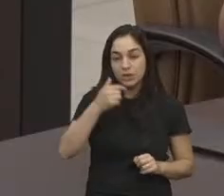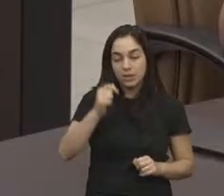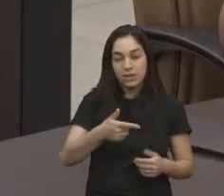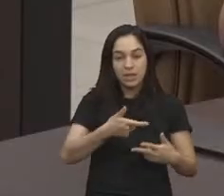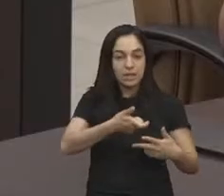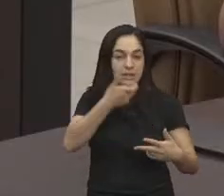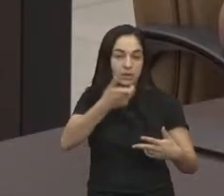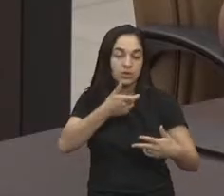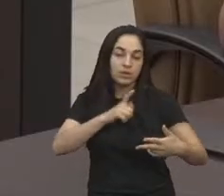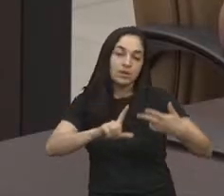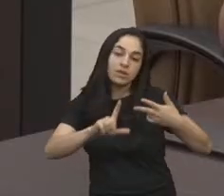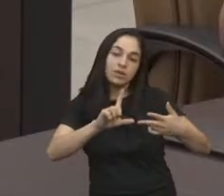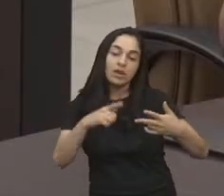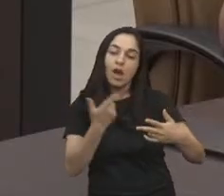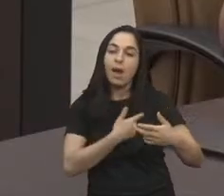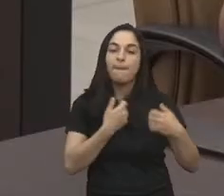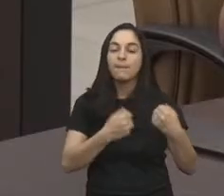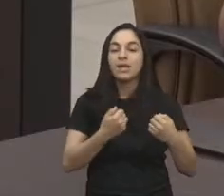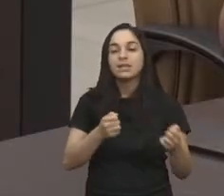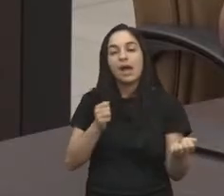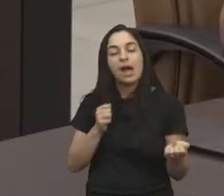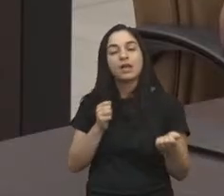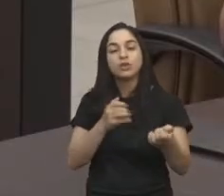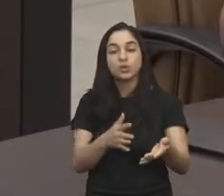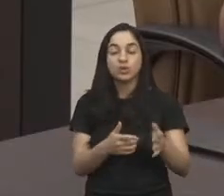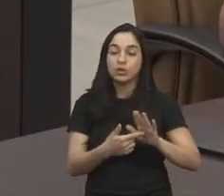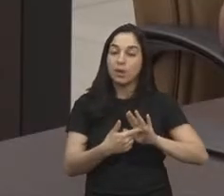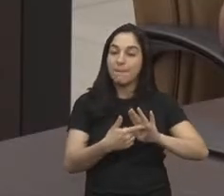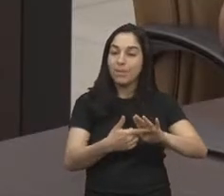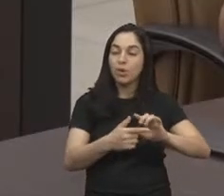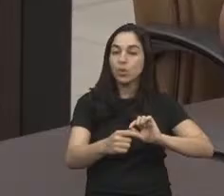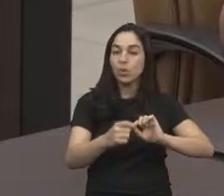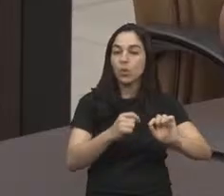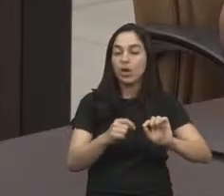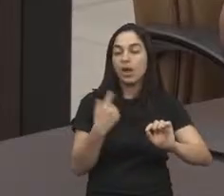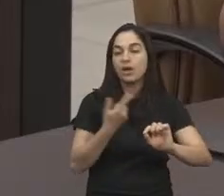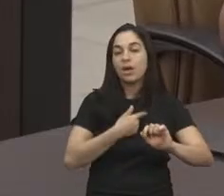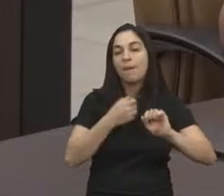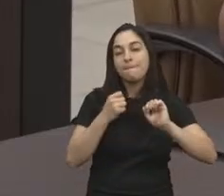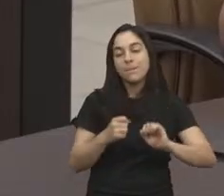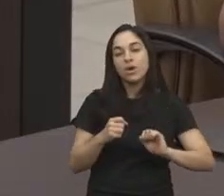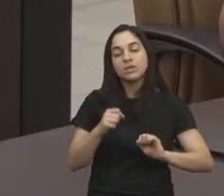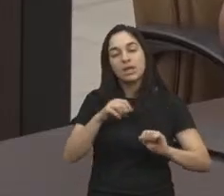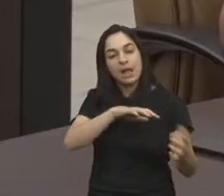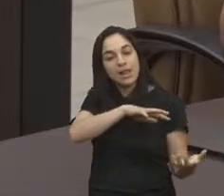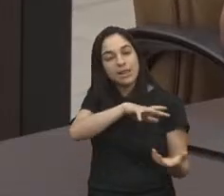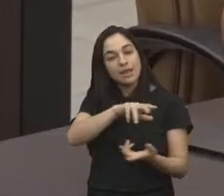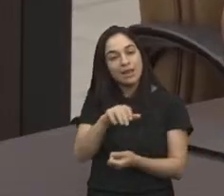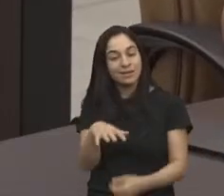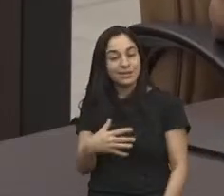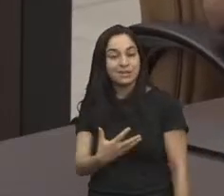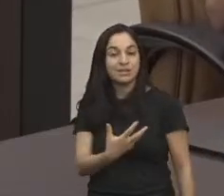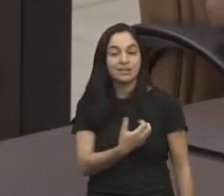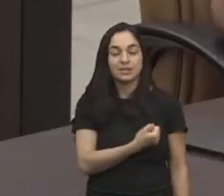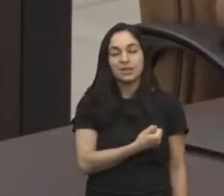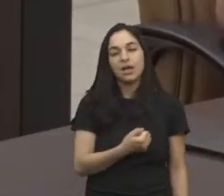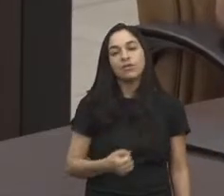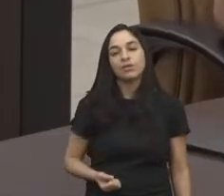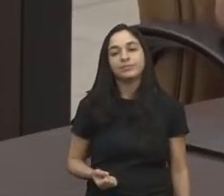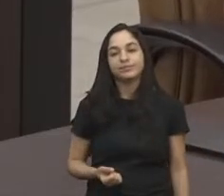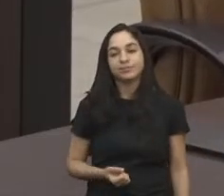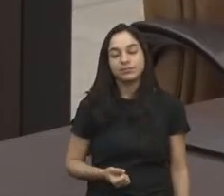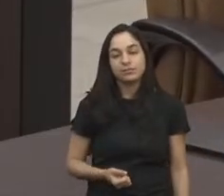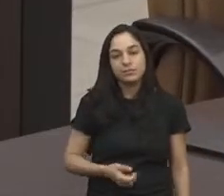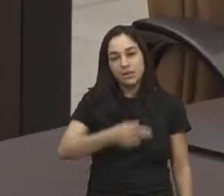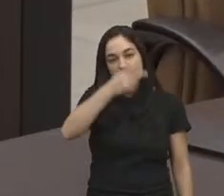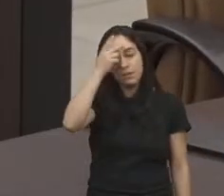que possamos tomar ações e poder levar de encontro para que a gente possa salvar nosso planeta Terra. A questão é dos caçambeiros, desculpa o termo